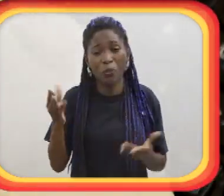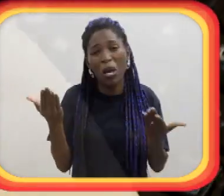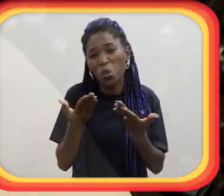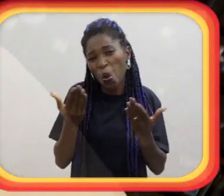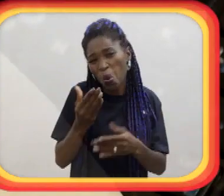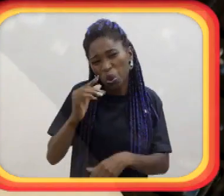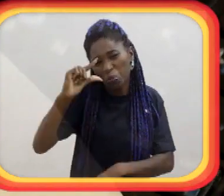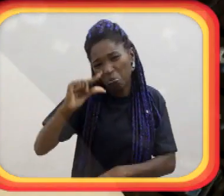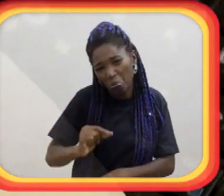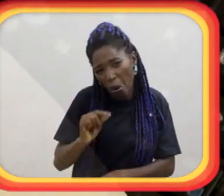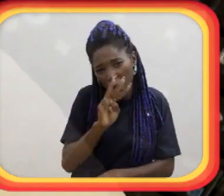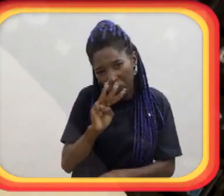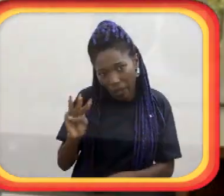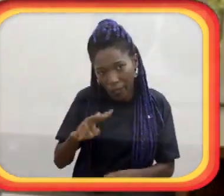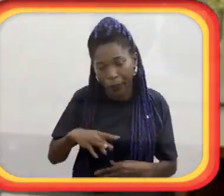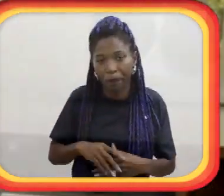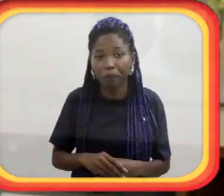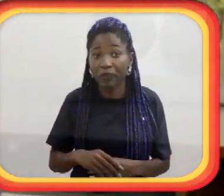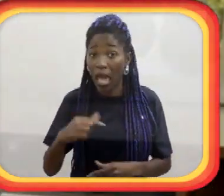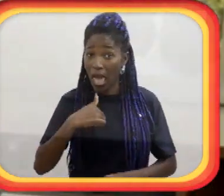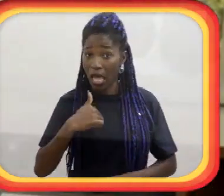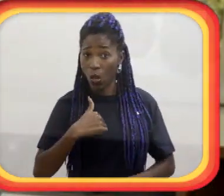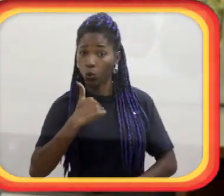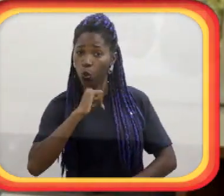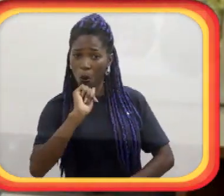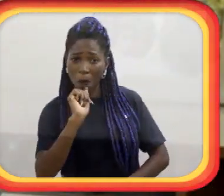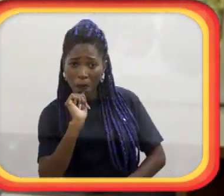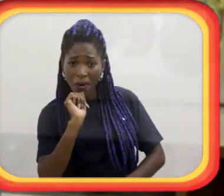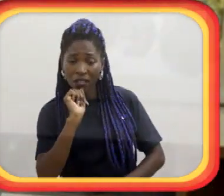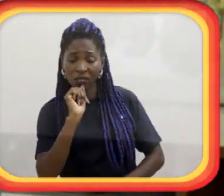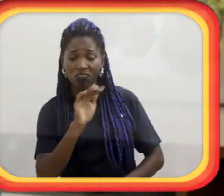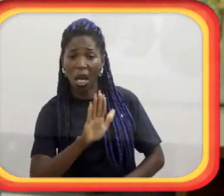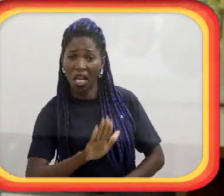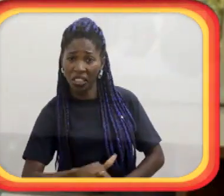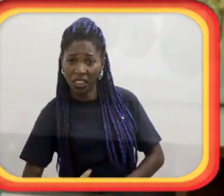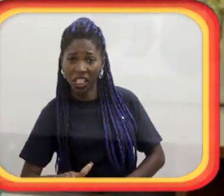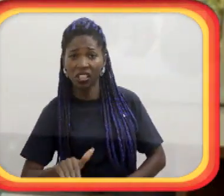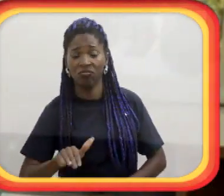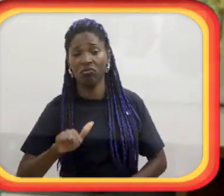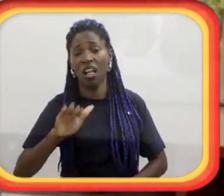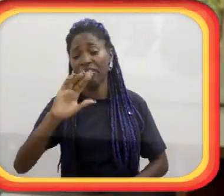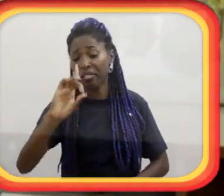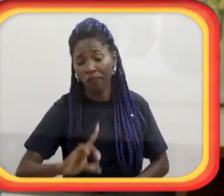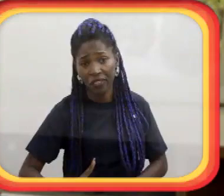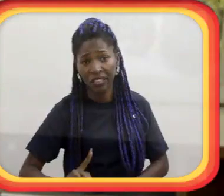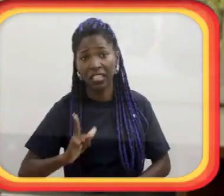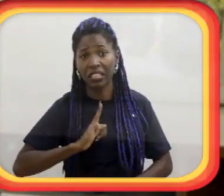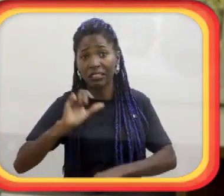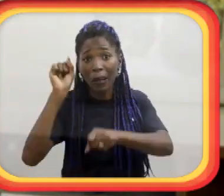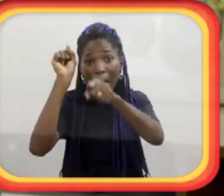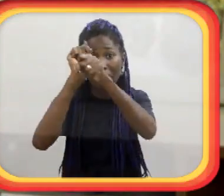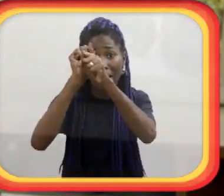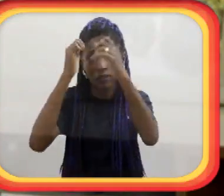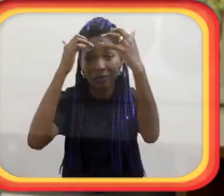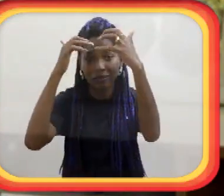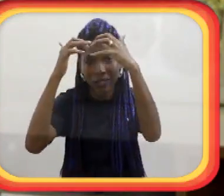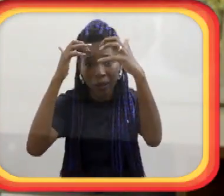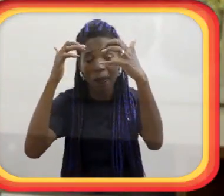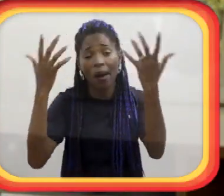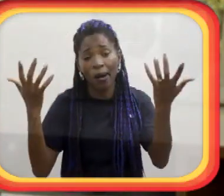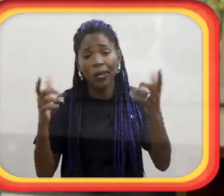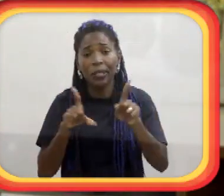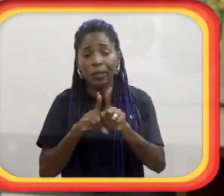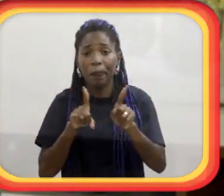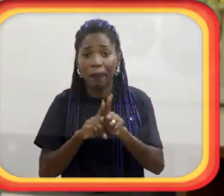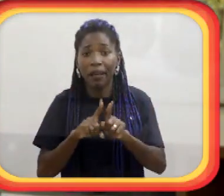mas lá eu hoje alimento menos. Eu sou mãe de uma criança com deficiência, né? Tem a paralisia cerebral, tem a